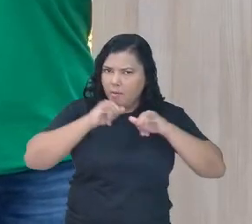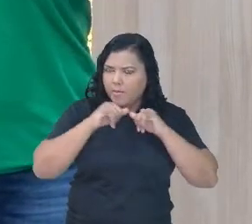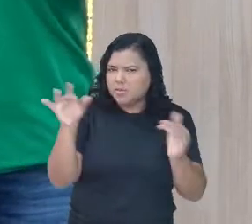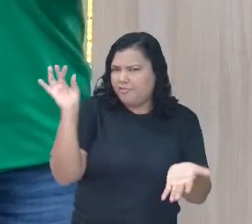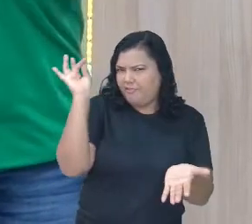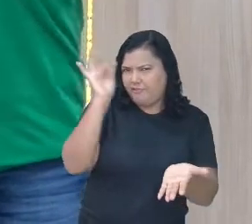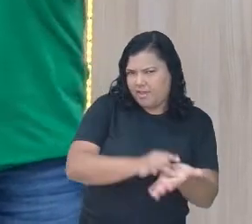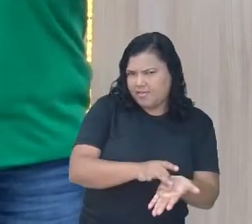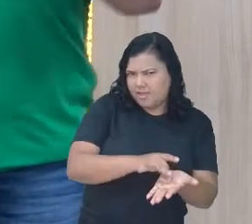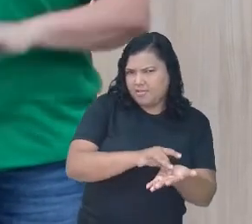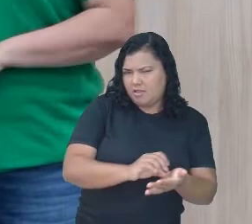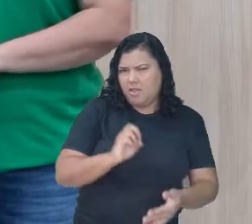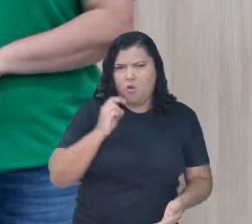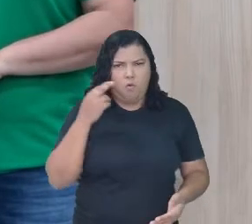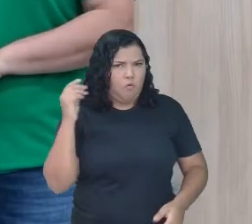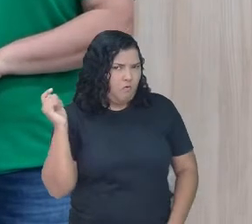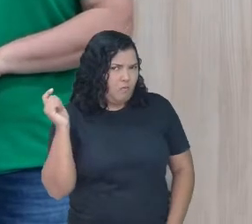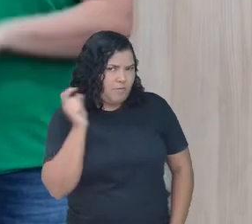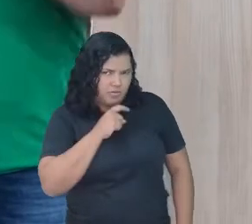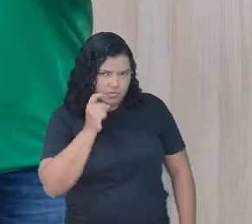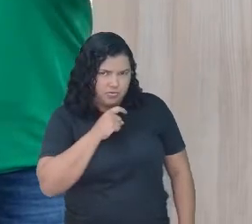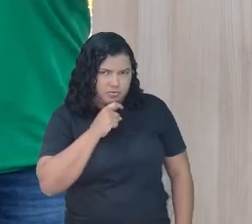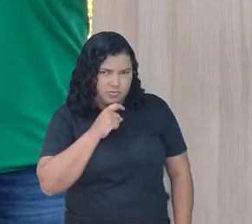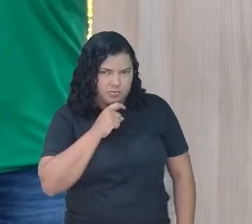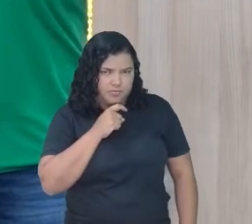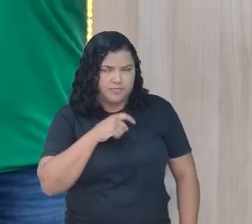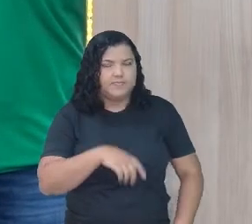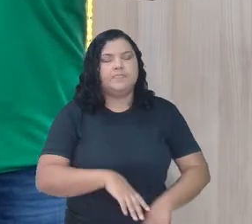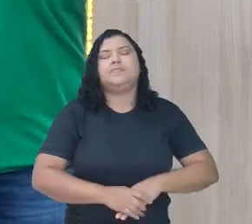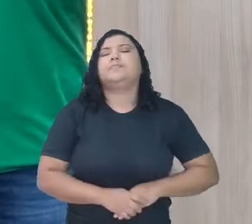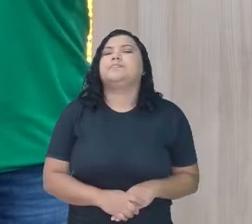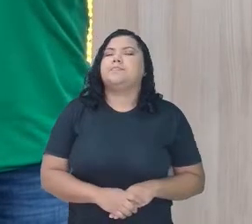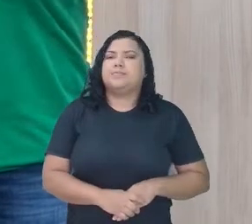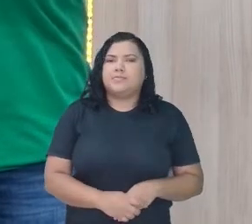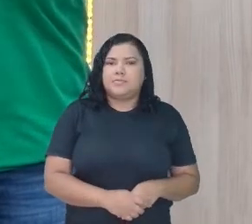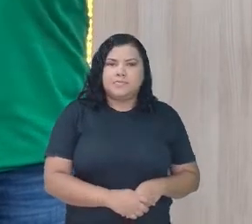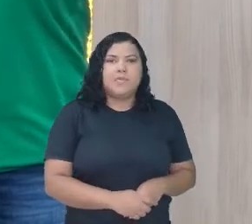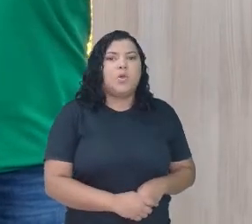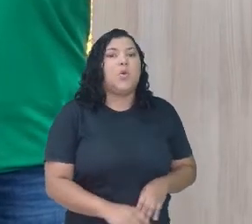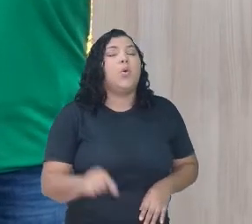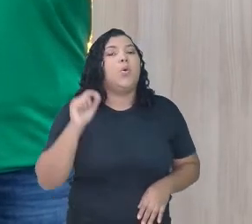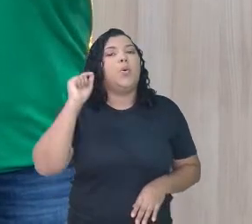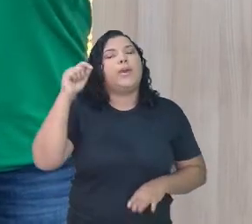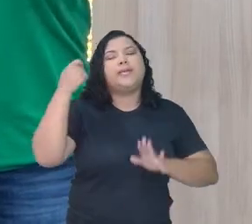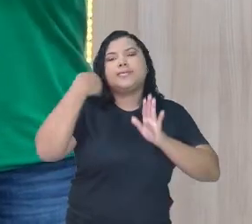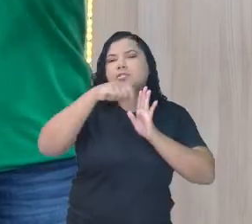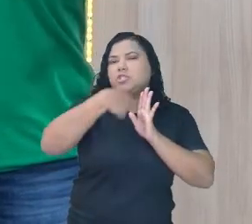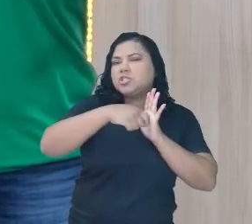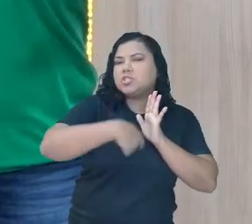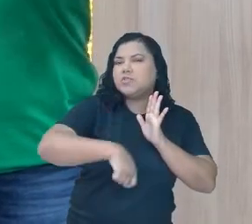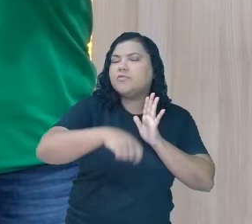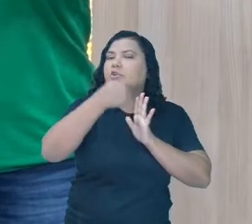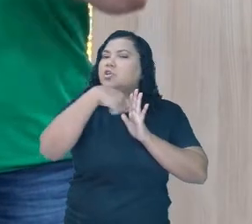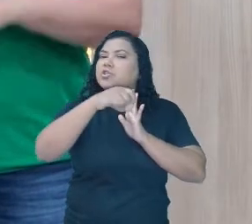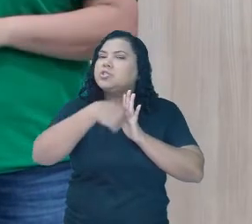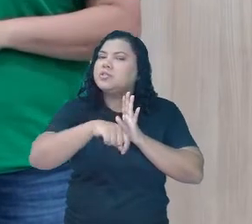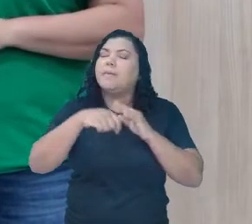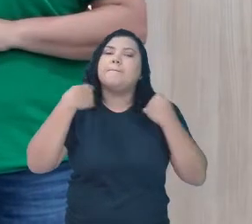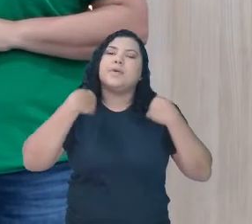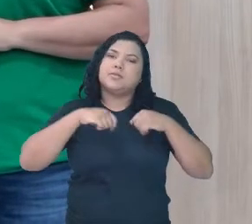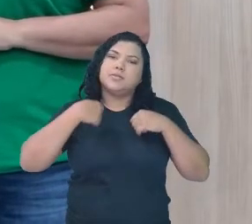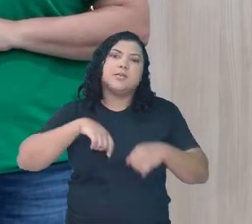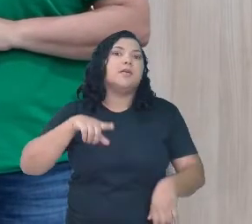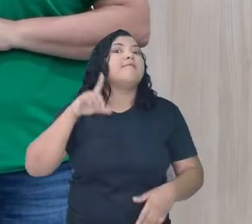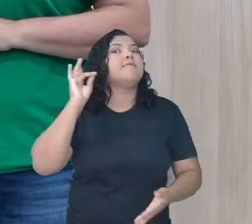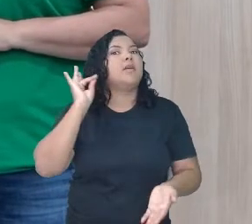informações checar se bate. Aquilo que está sendo falado, que está sendo escrito, foi escrito, tem que